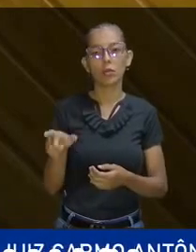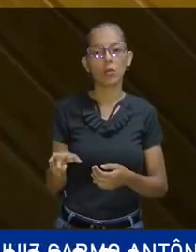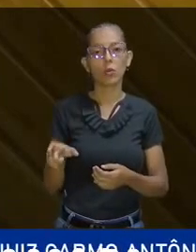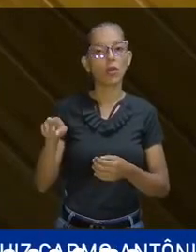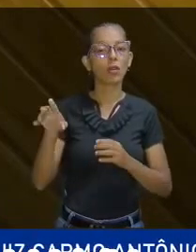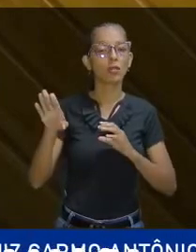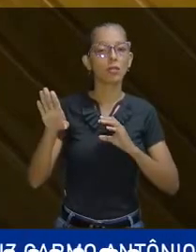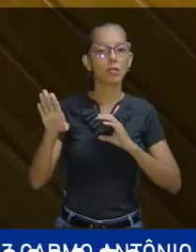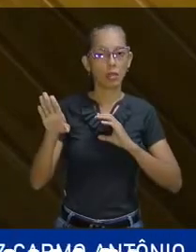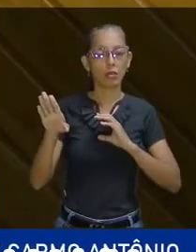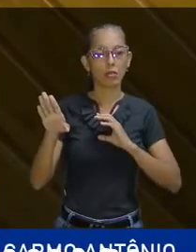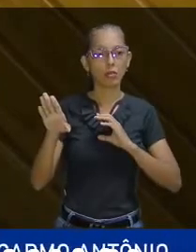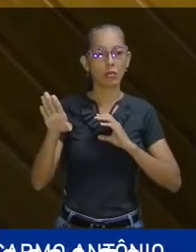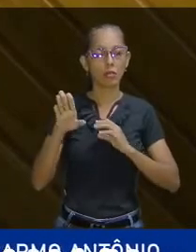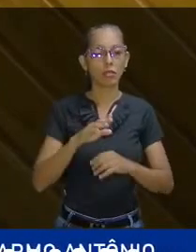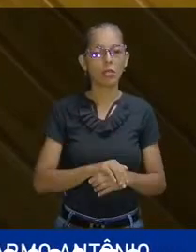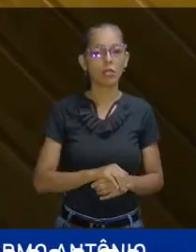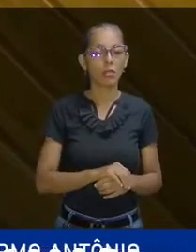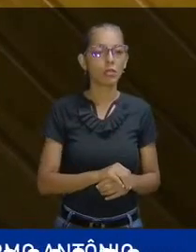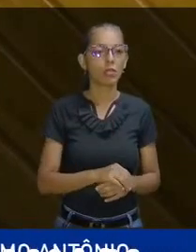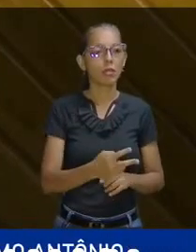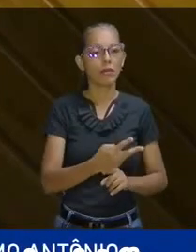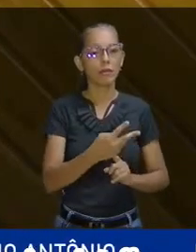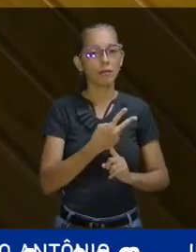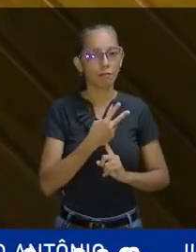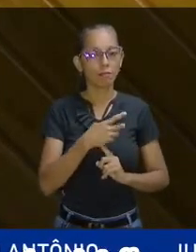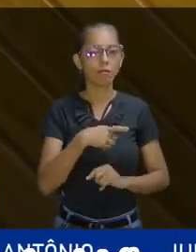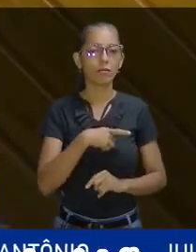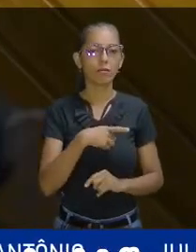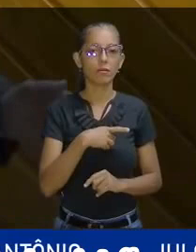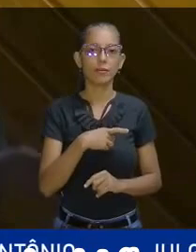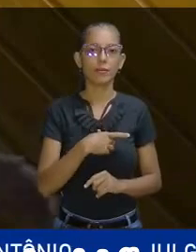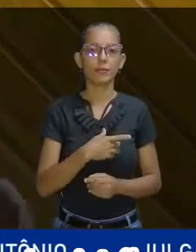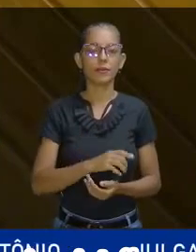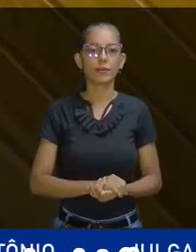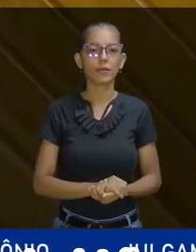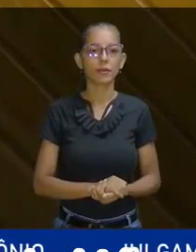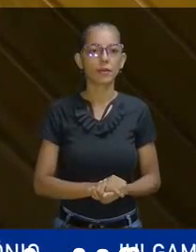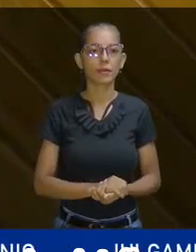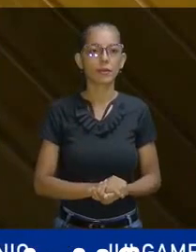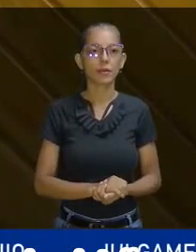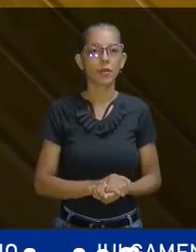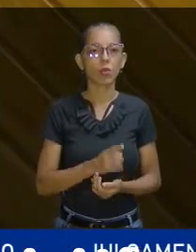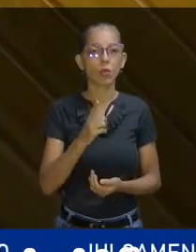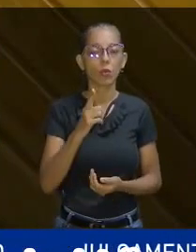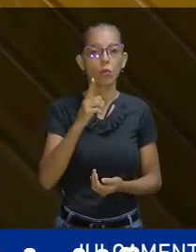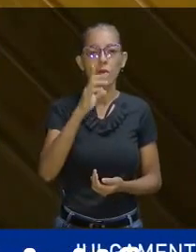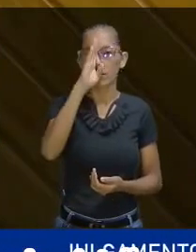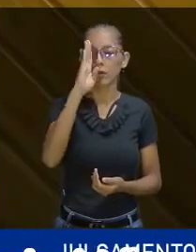fatos constantes da inicial diziam respeito à apreensão